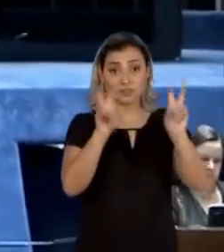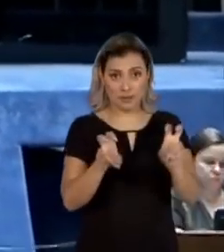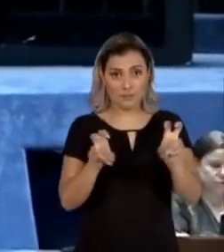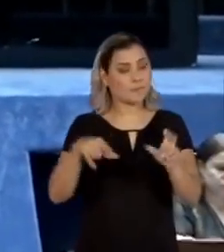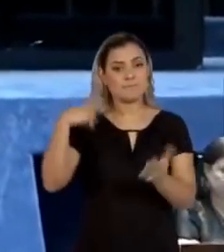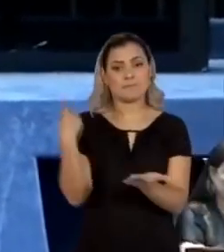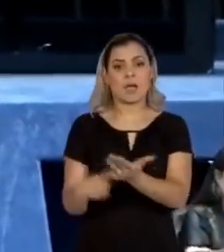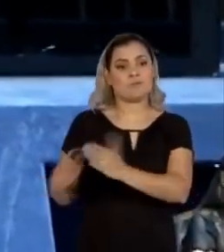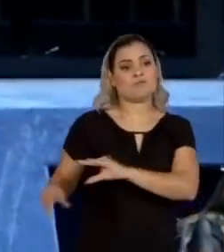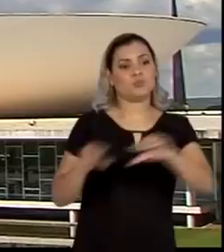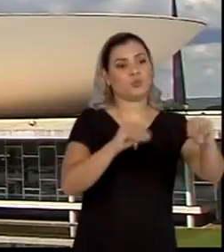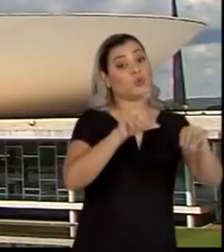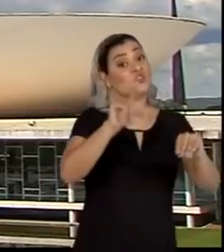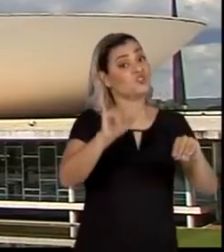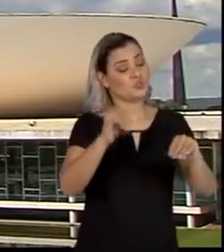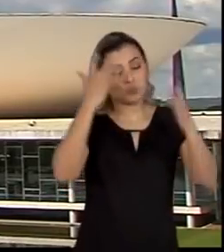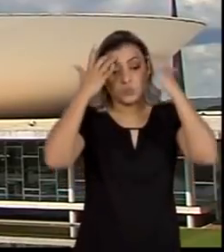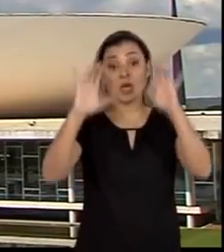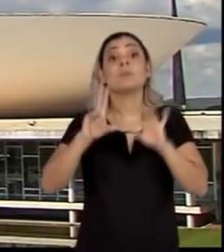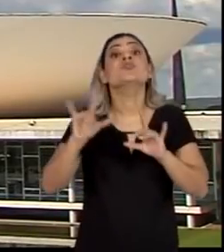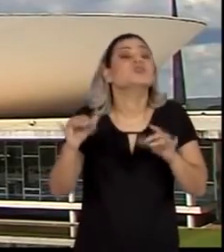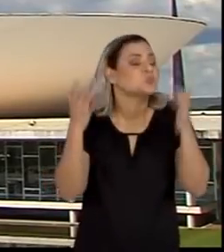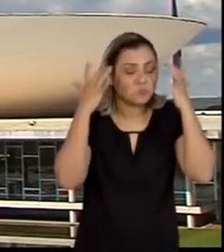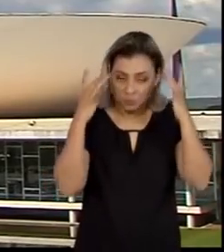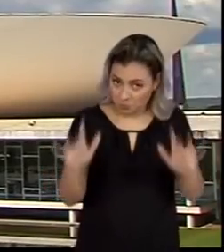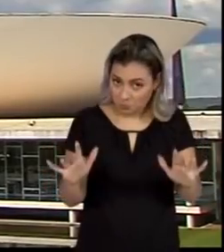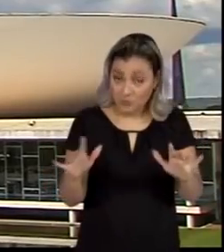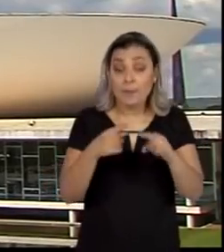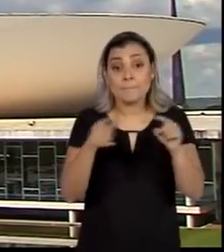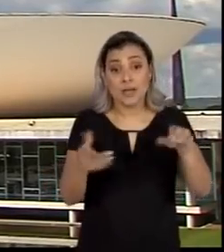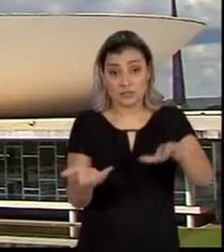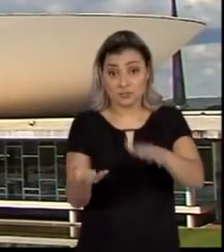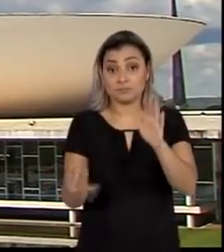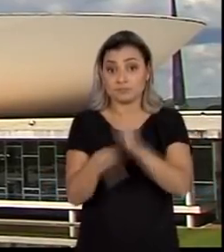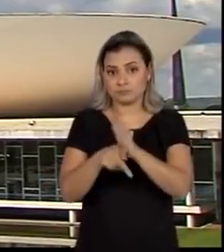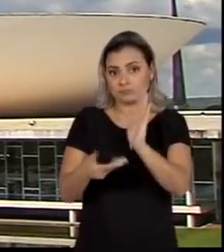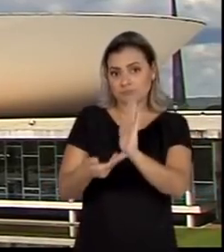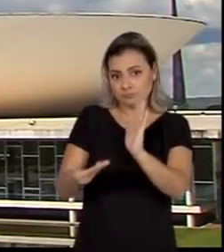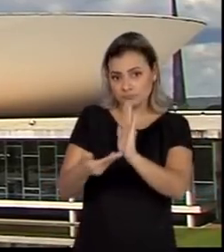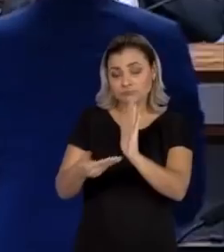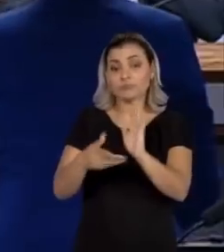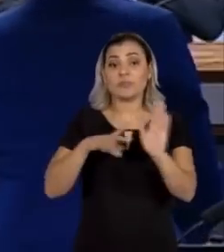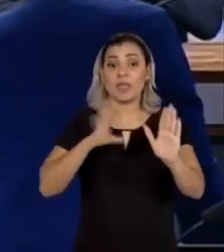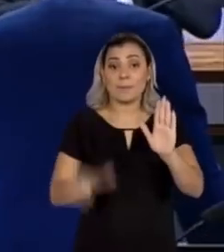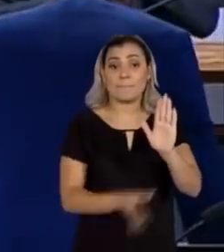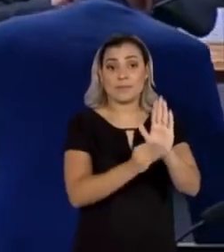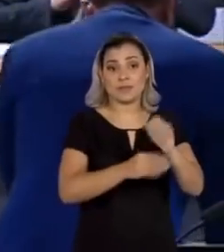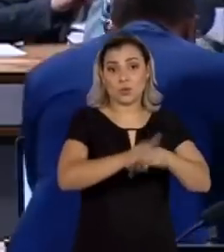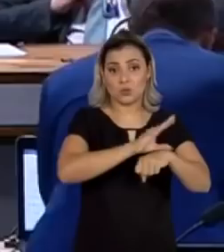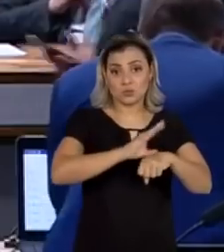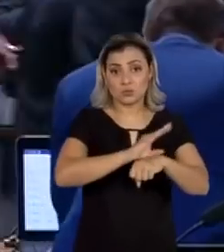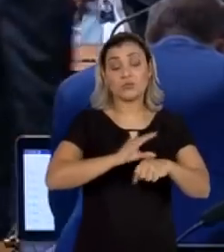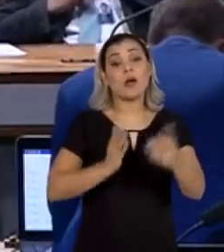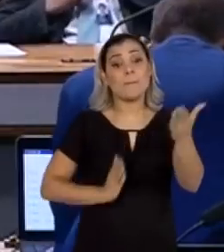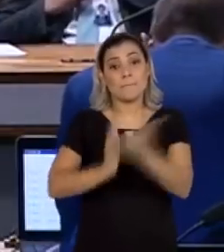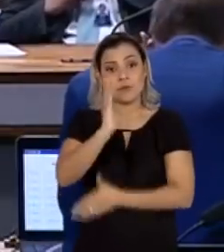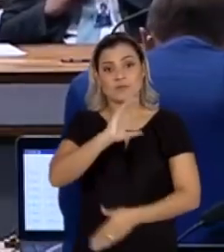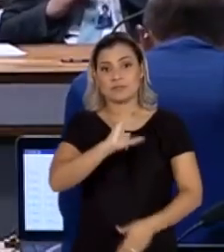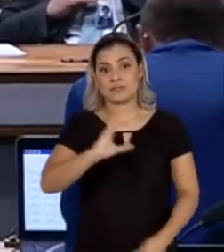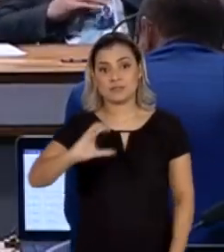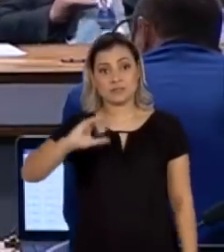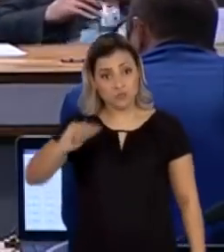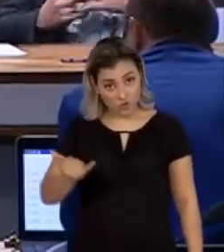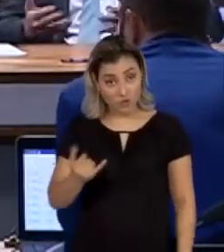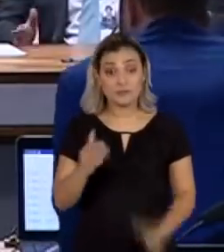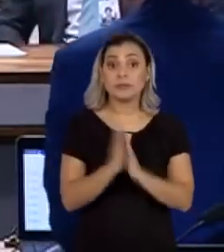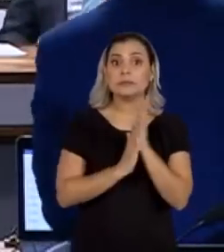sem previsão de nova data. Enquanto na Câmara, uma proposta de emenda à Constituição foi aprovada na CCJ e tem